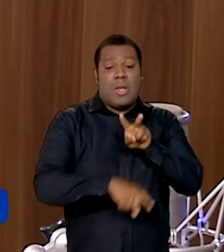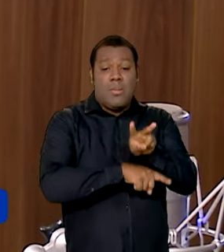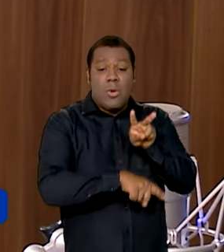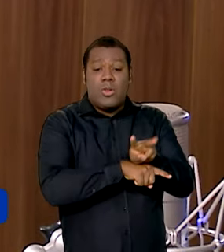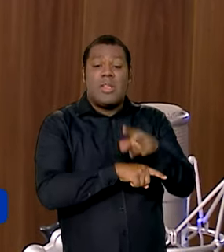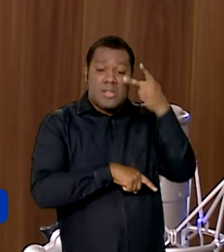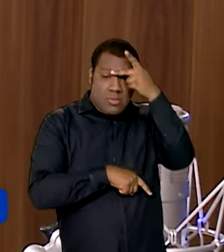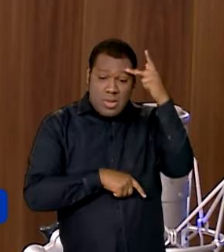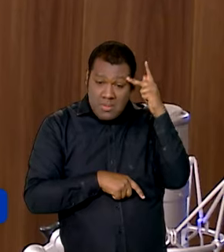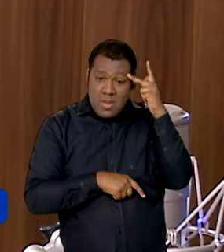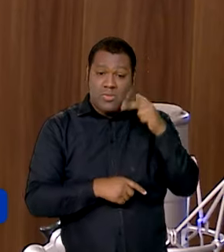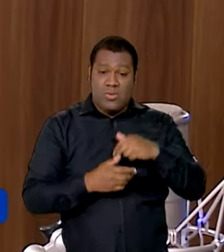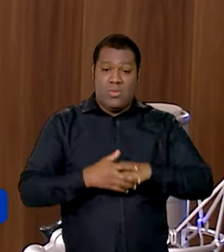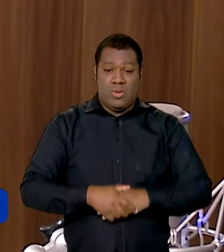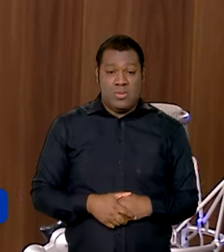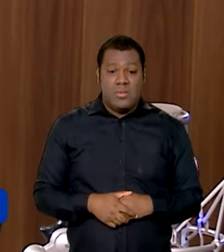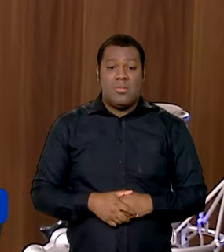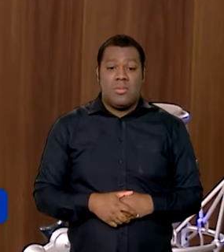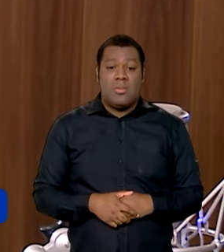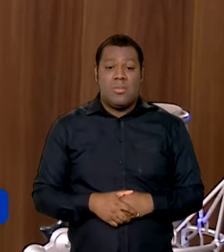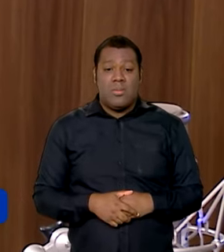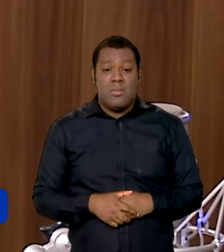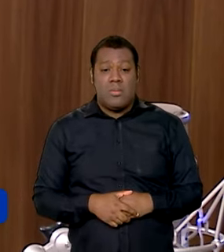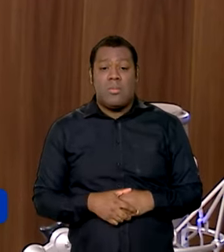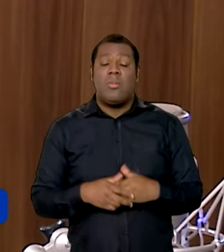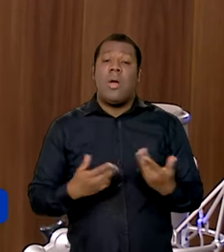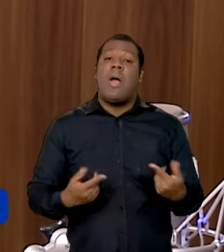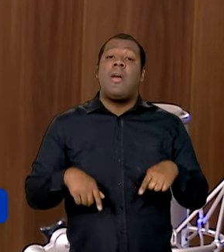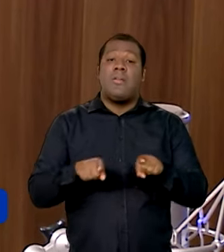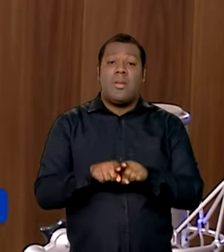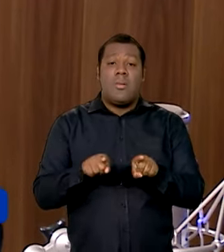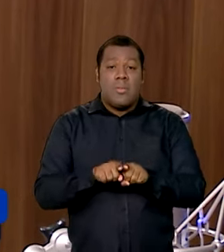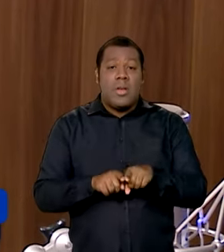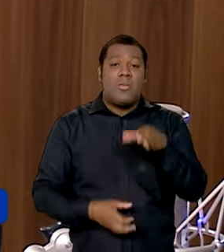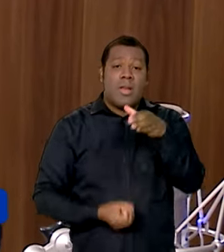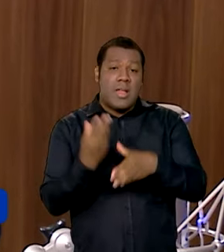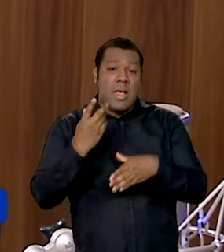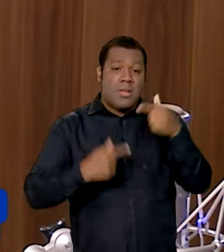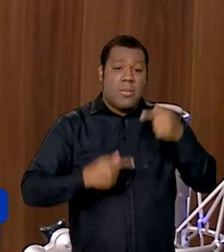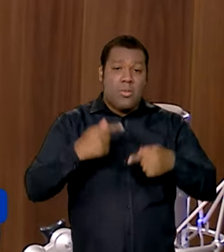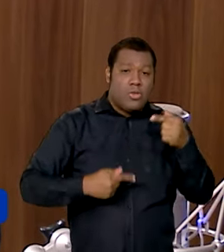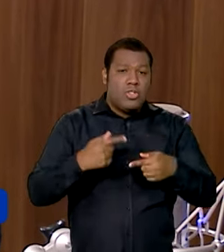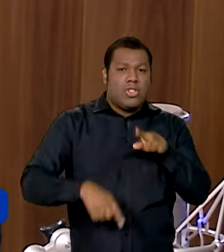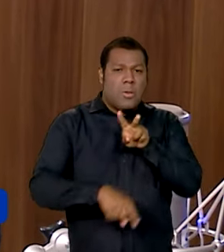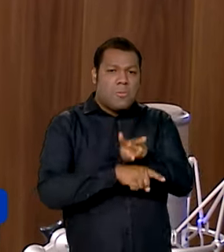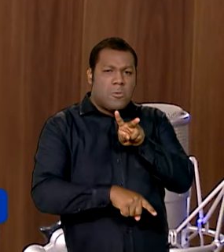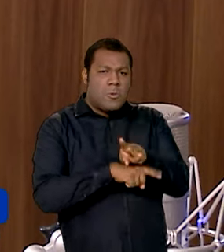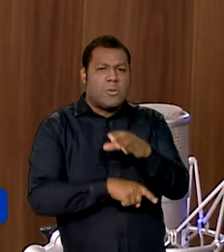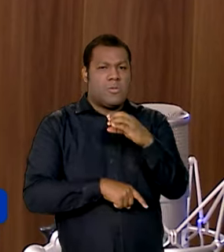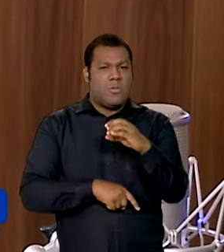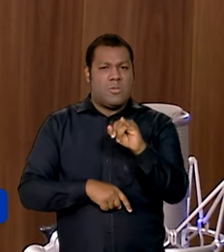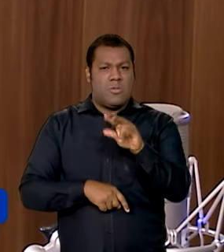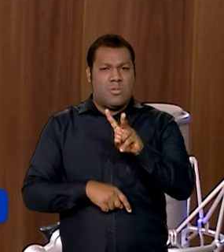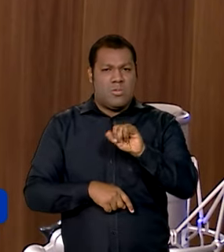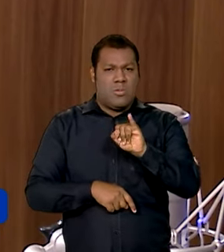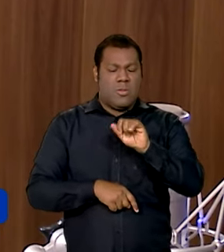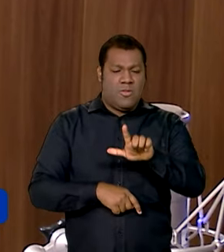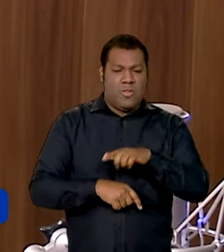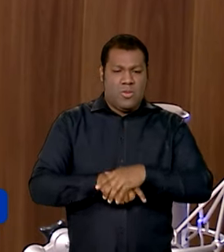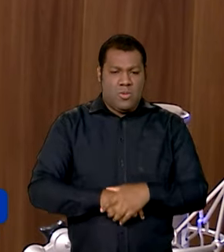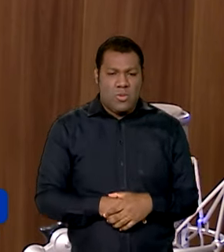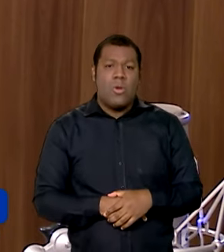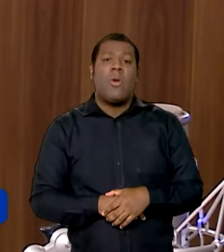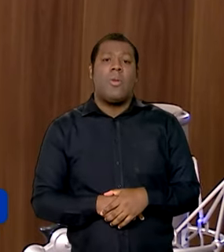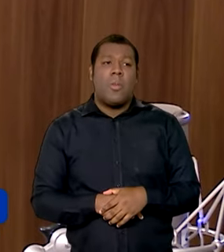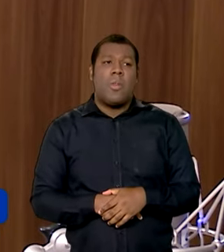eh proteção e defesa civil no que diz respeito à resposta então o plano nacional será o primeiro eh depois de 10 anos